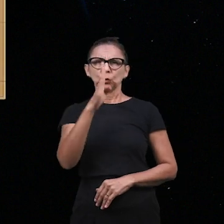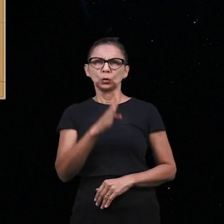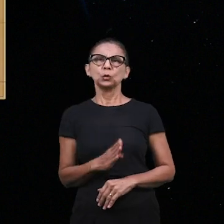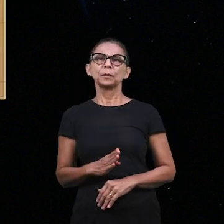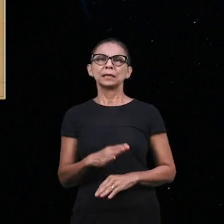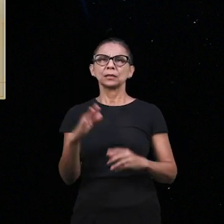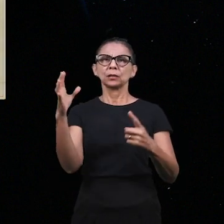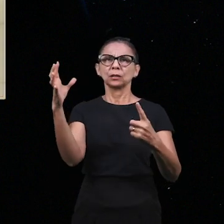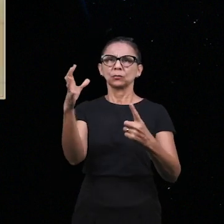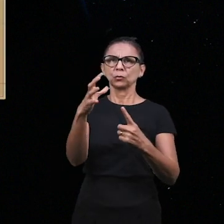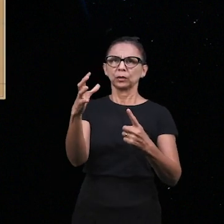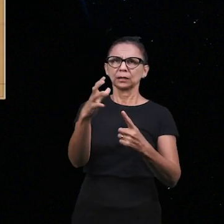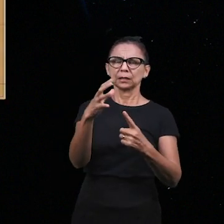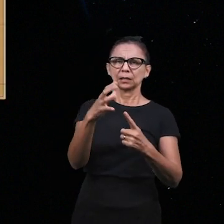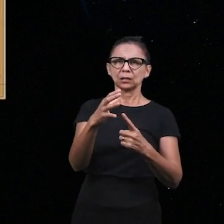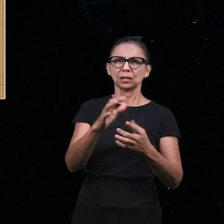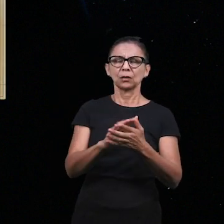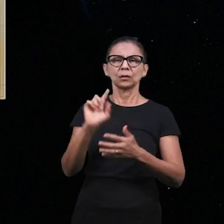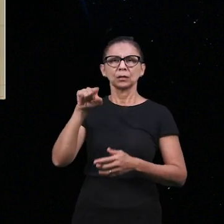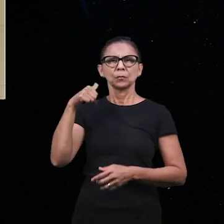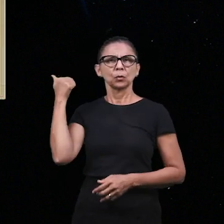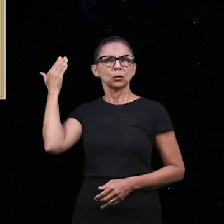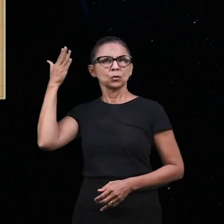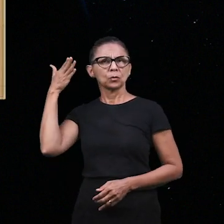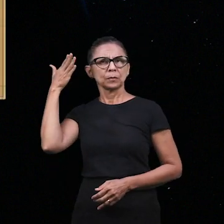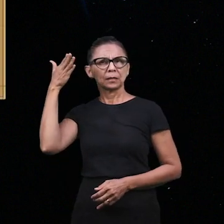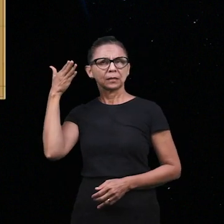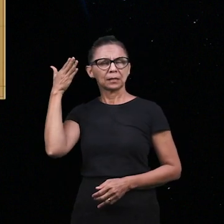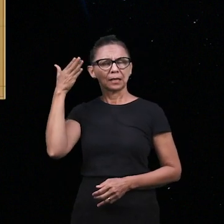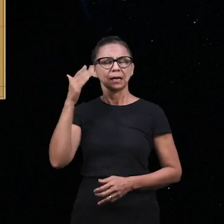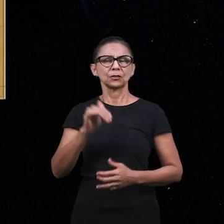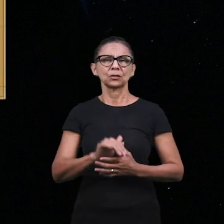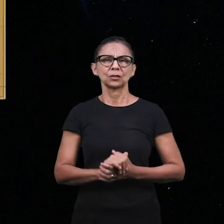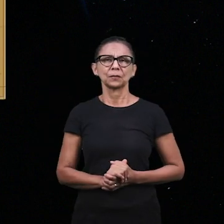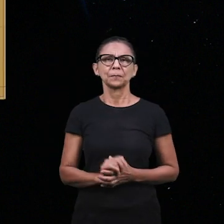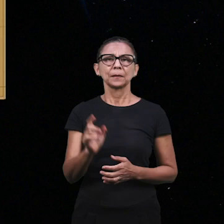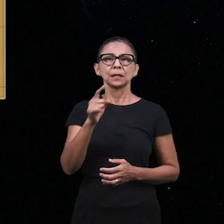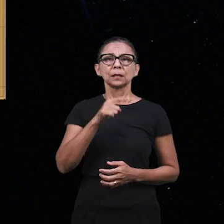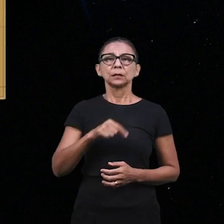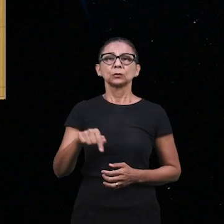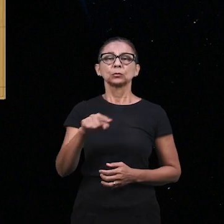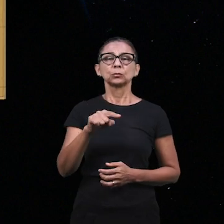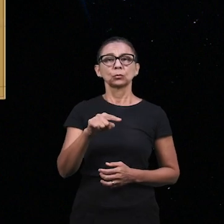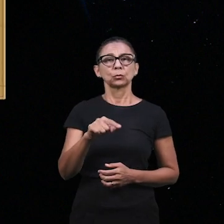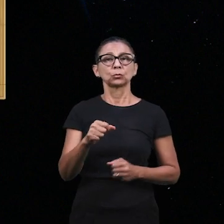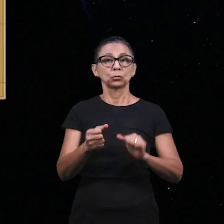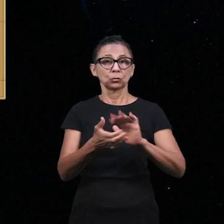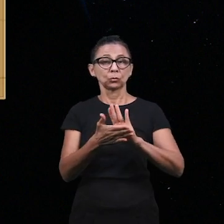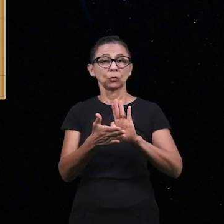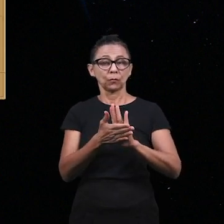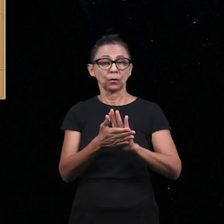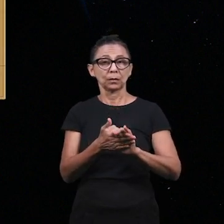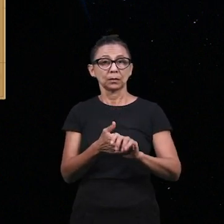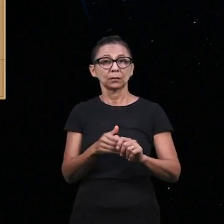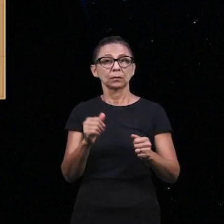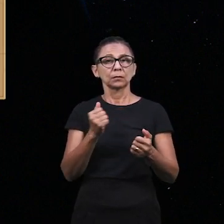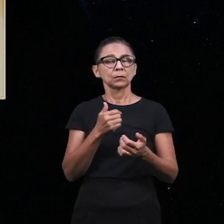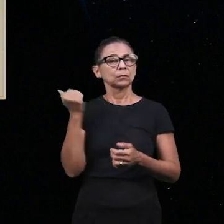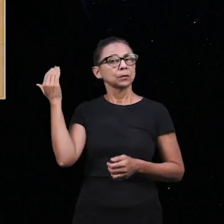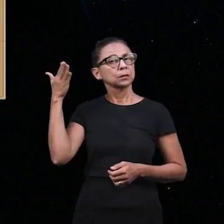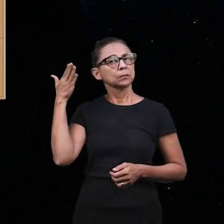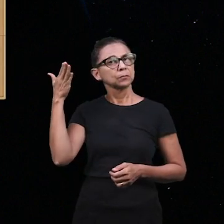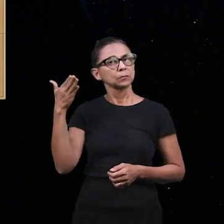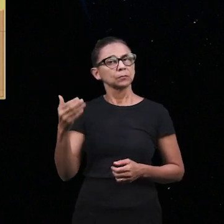introduzido após o sermão, e o canto congregacional passou a ser entoado durante as mensagens. Na Inglaterra,